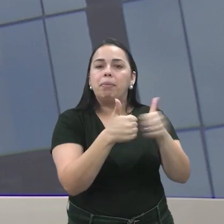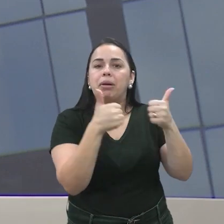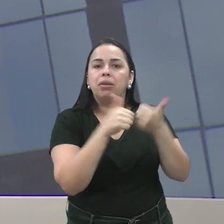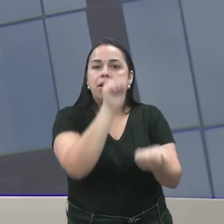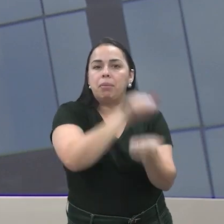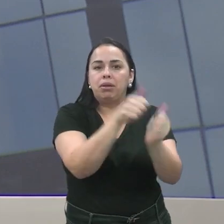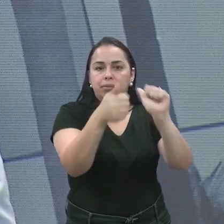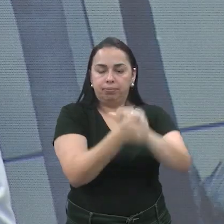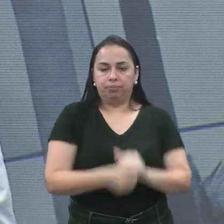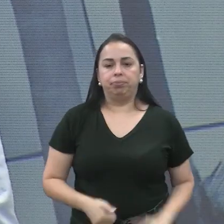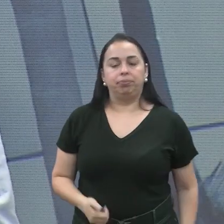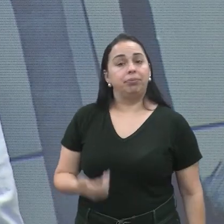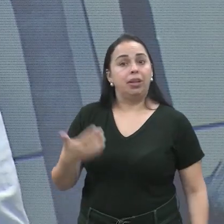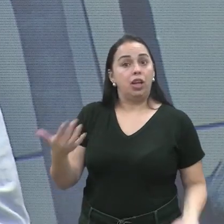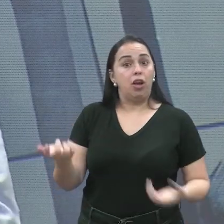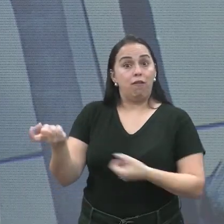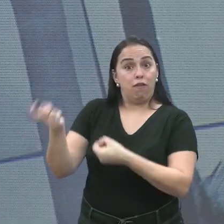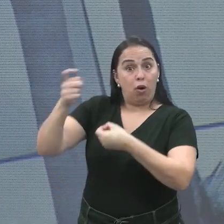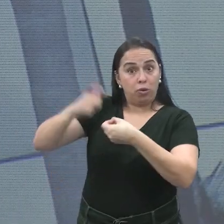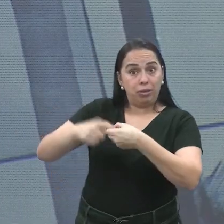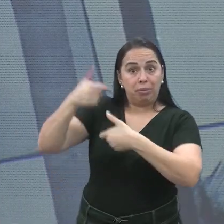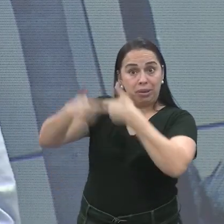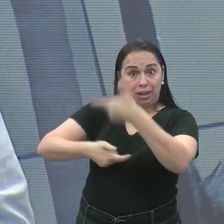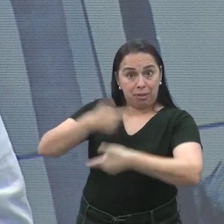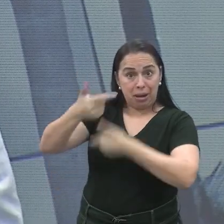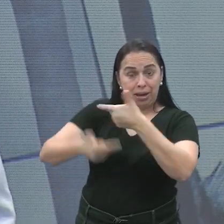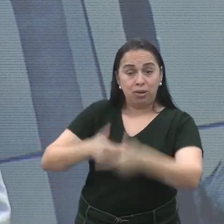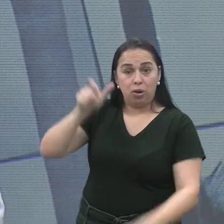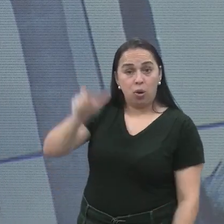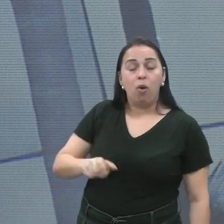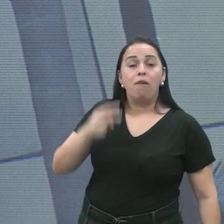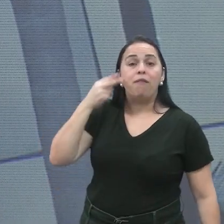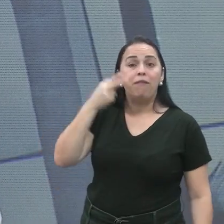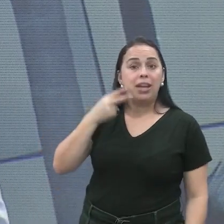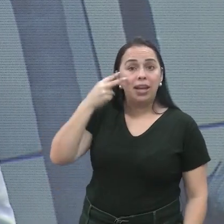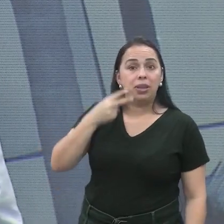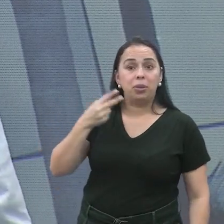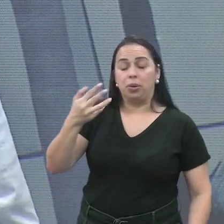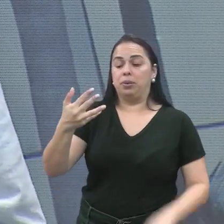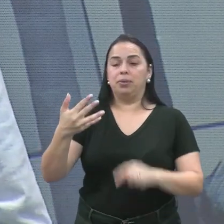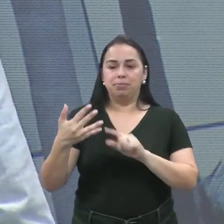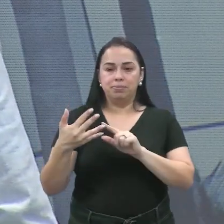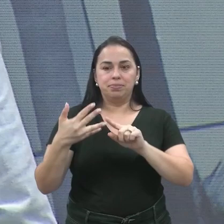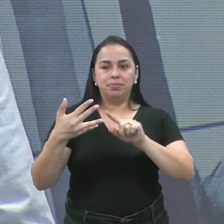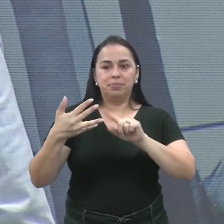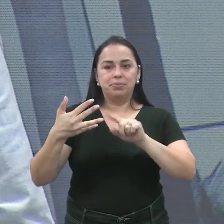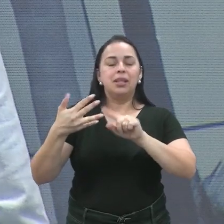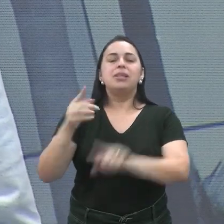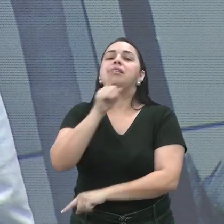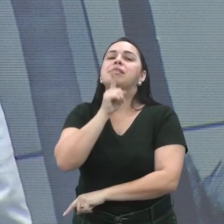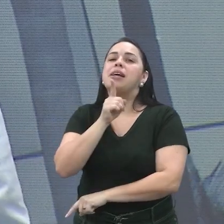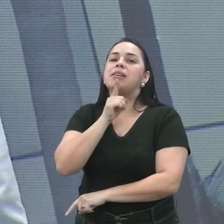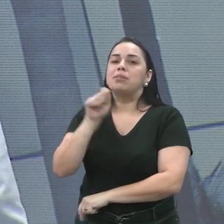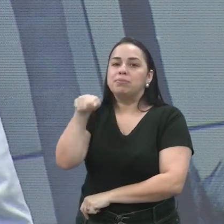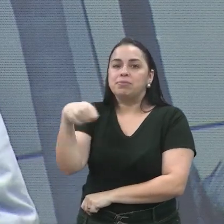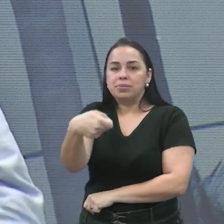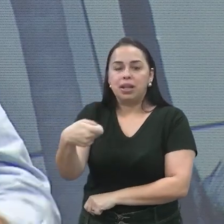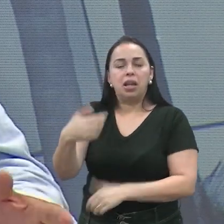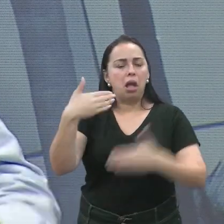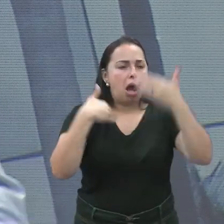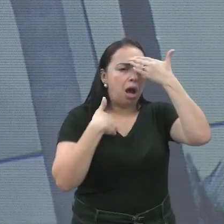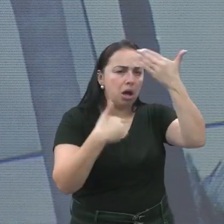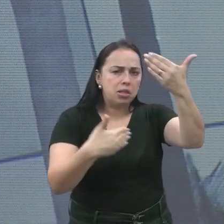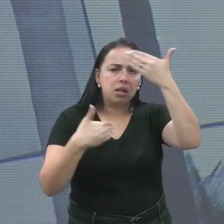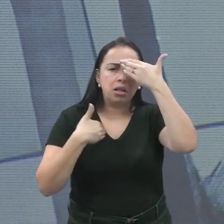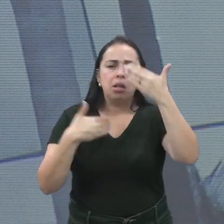adaptado na cidade. Retornando à Câmara para o segundo mandato, o vereador Sérgio Camargo agradeceu aos eleitores e fez